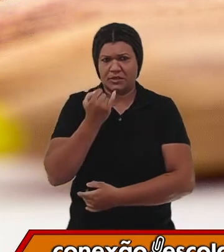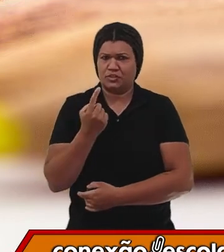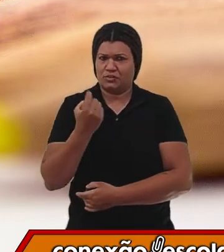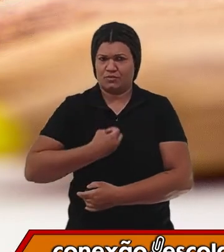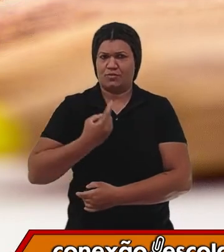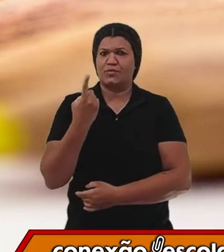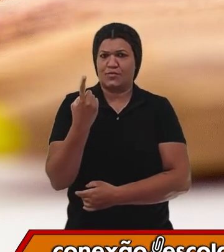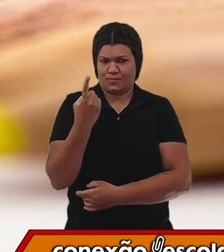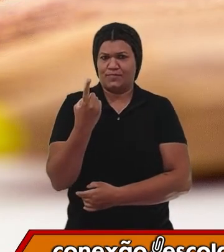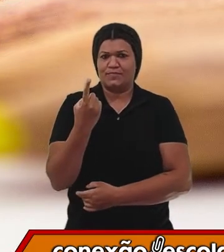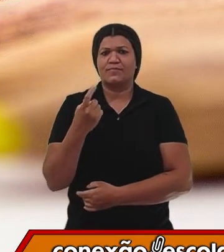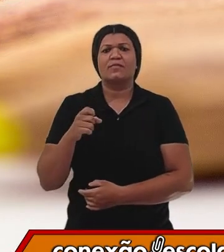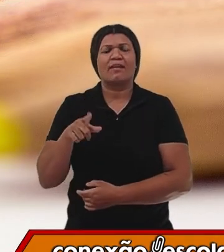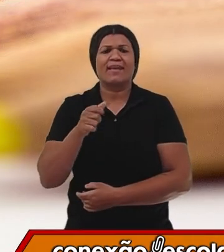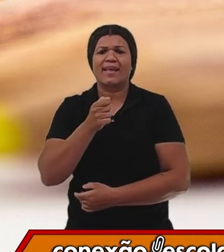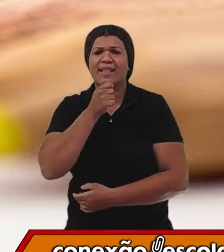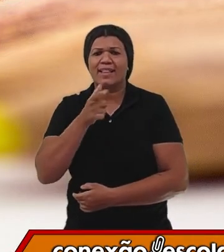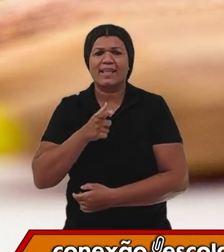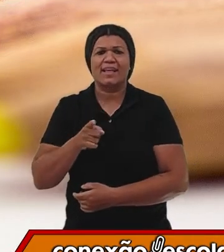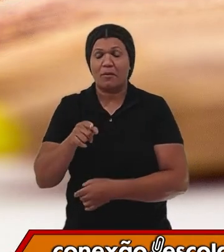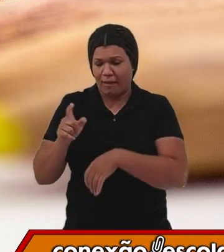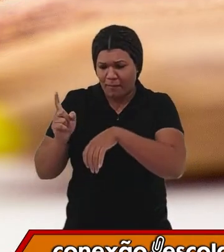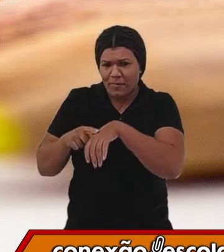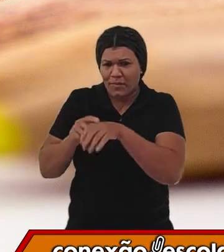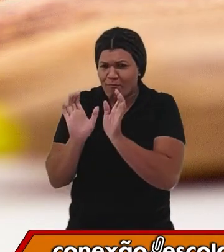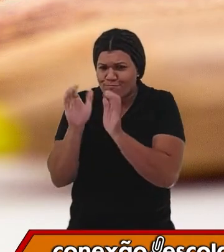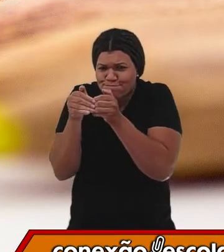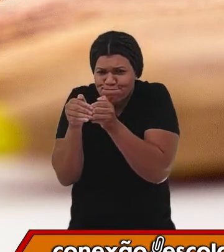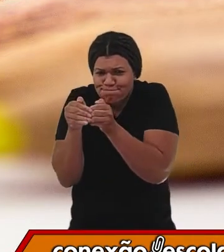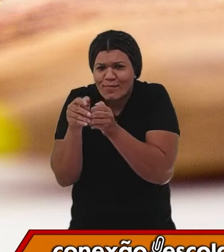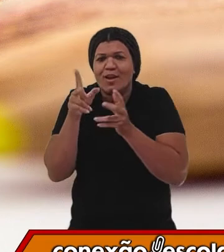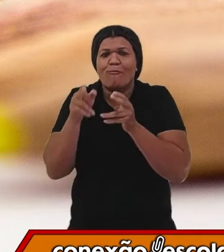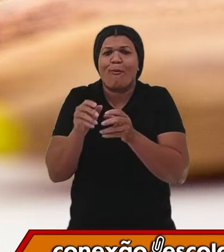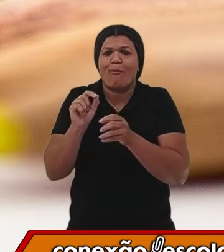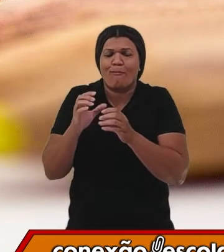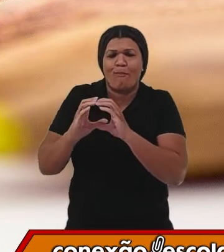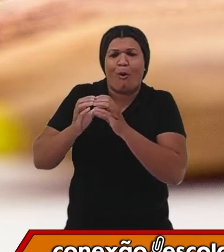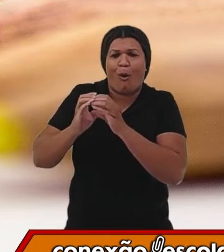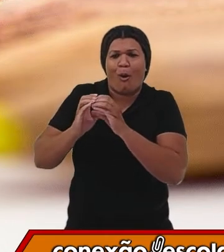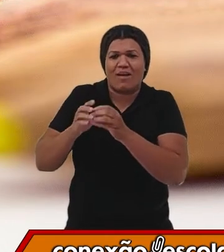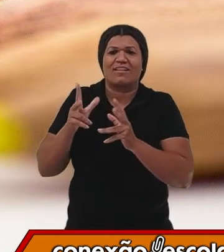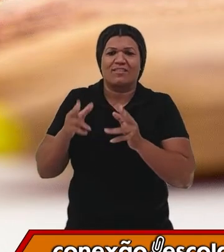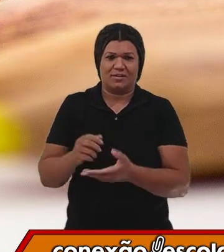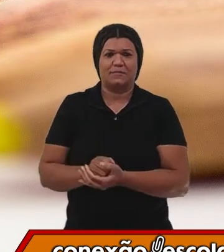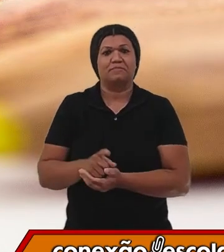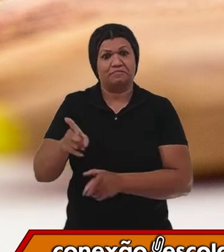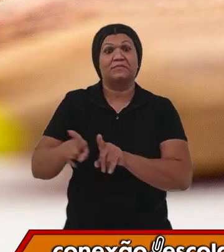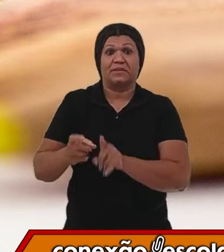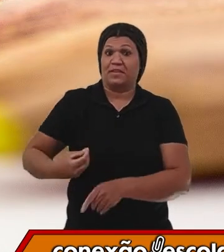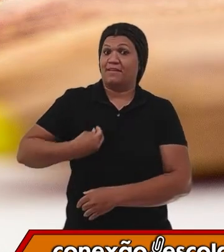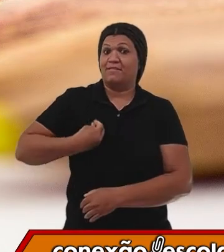é muito legal, porque quando trisca nele, ele fecha igual uma bolinha. E eles também